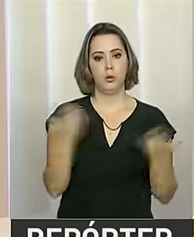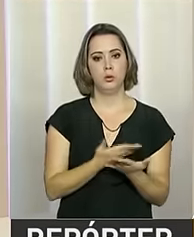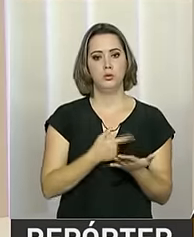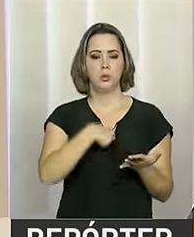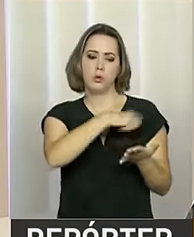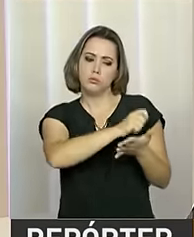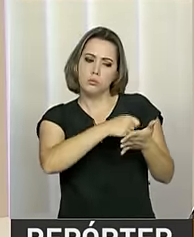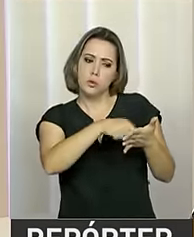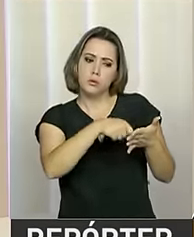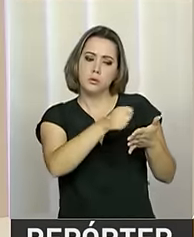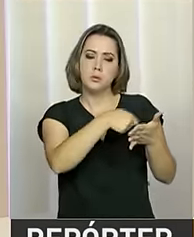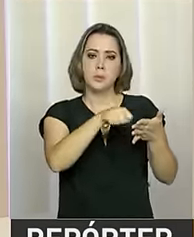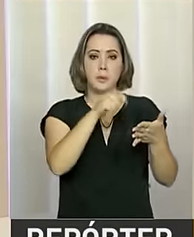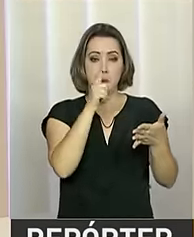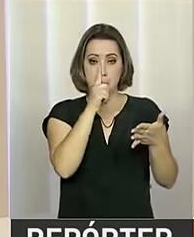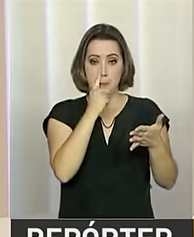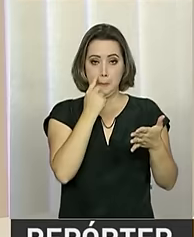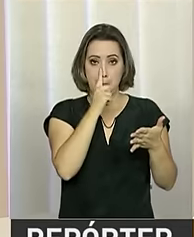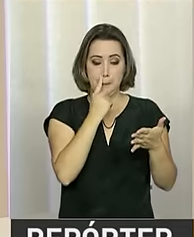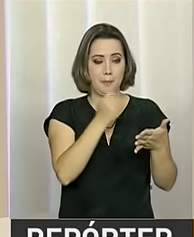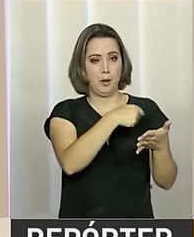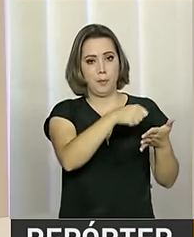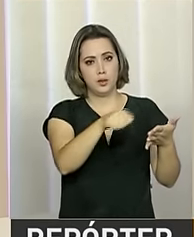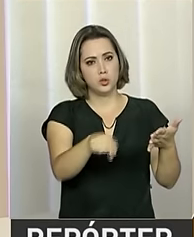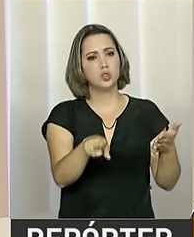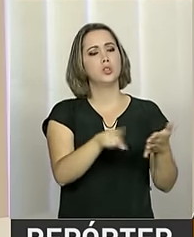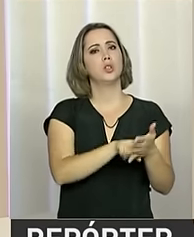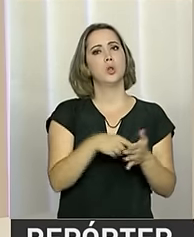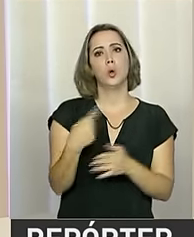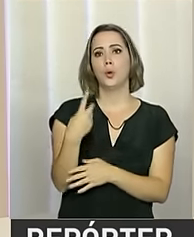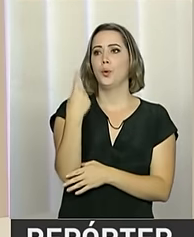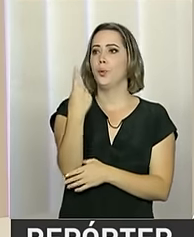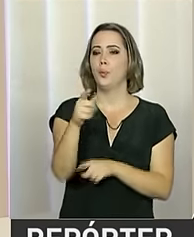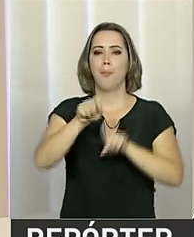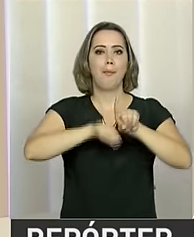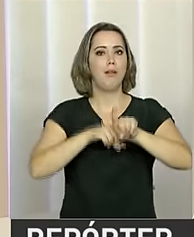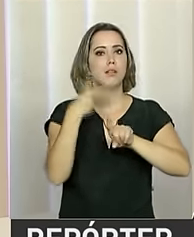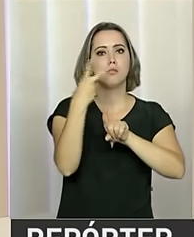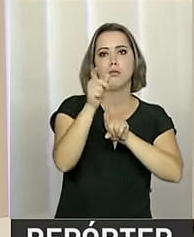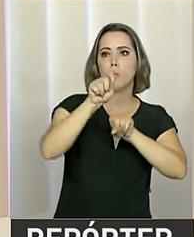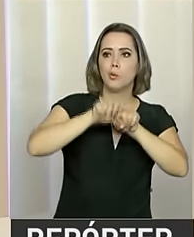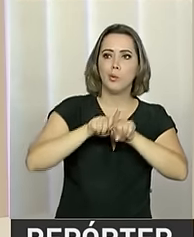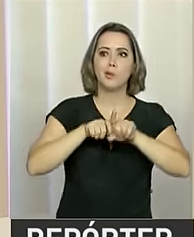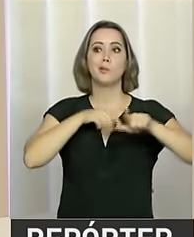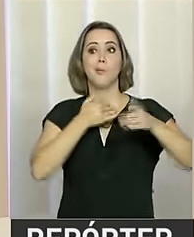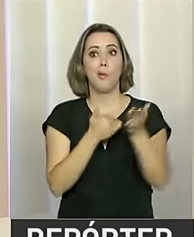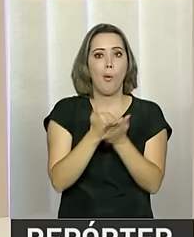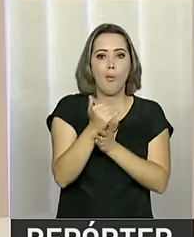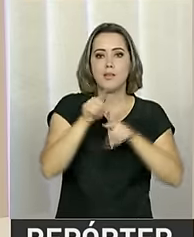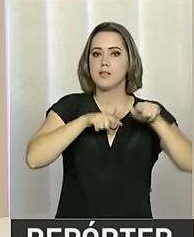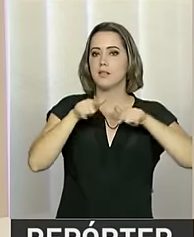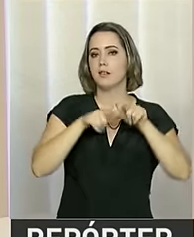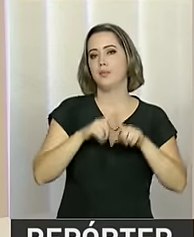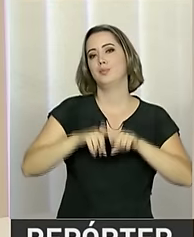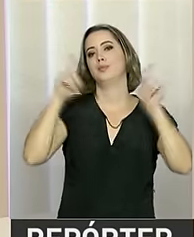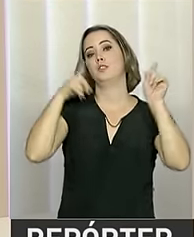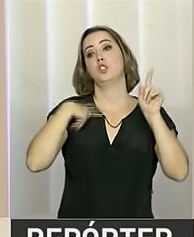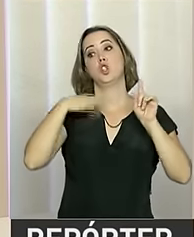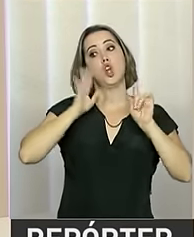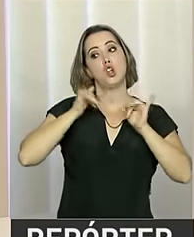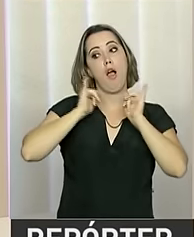as consolidações muitas vezes levam um mês dois meses para serem feitas para que seja tomada uma ação na medida em que você tem essa informação